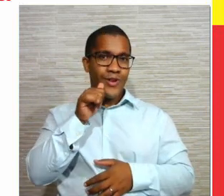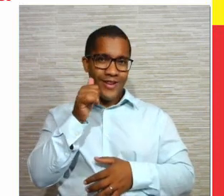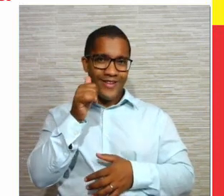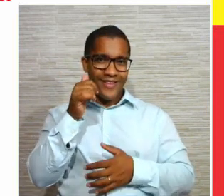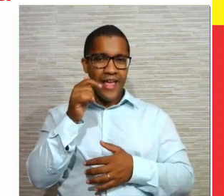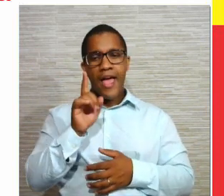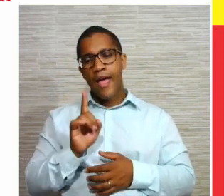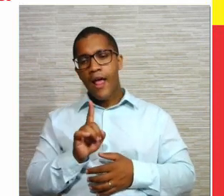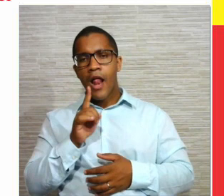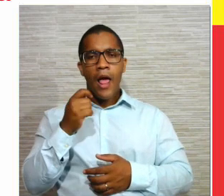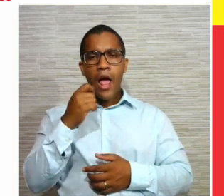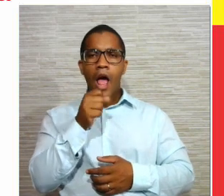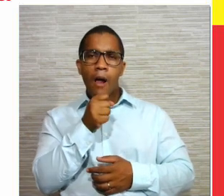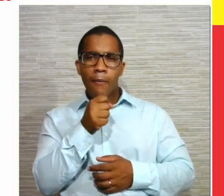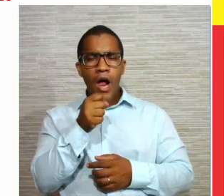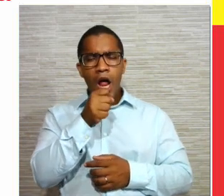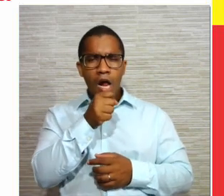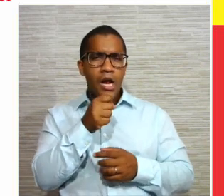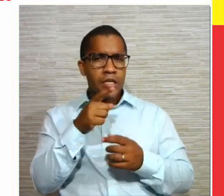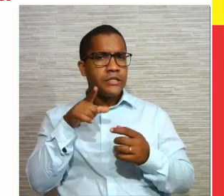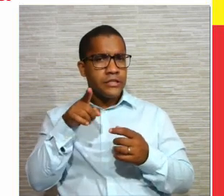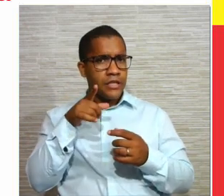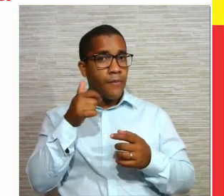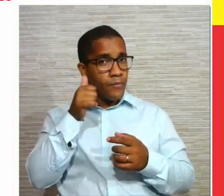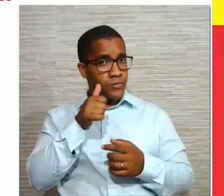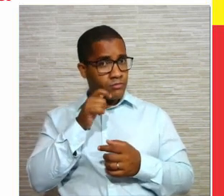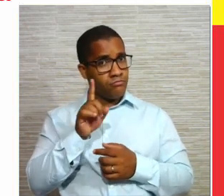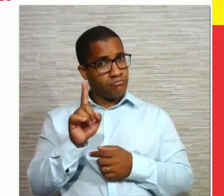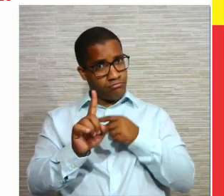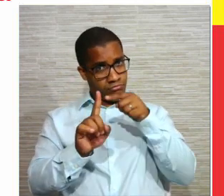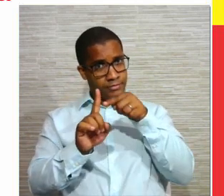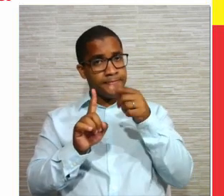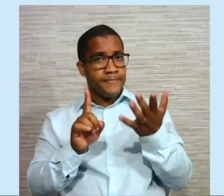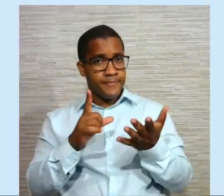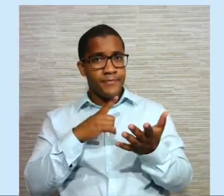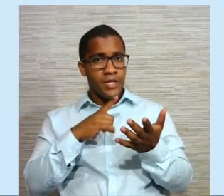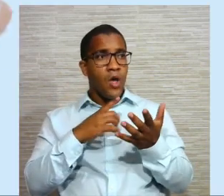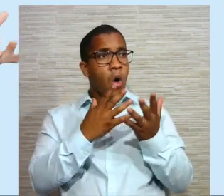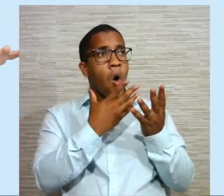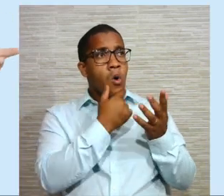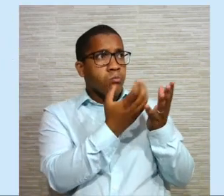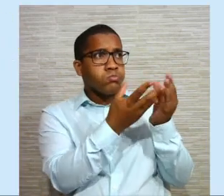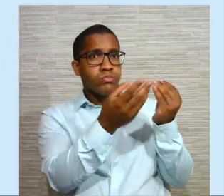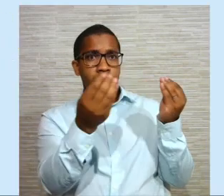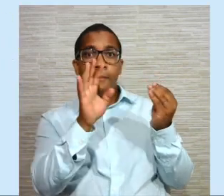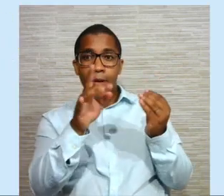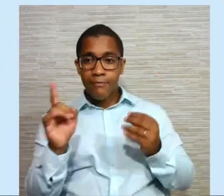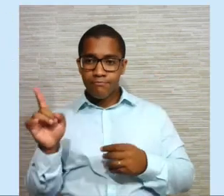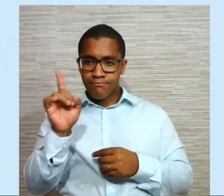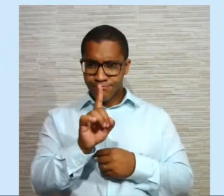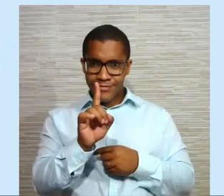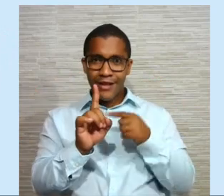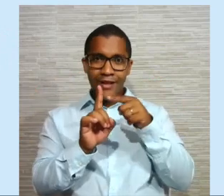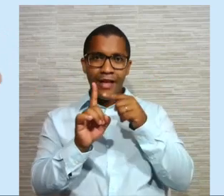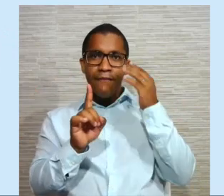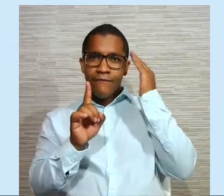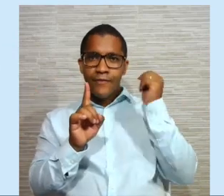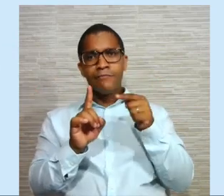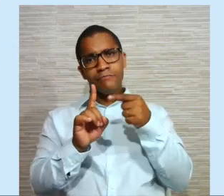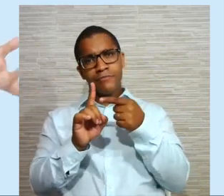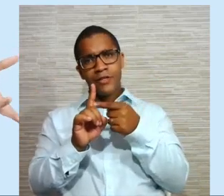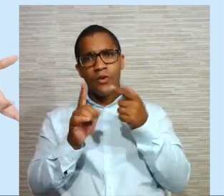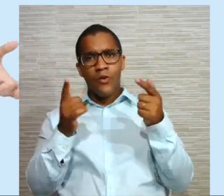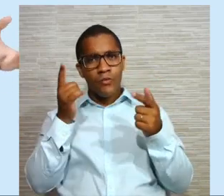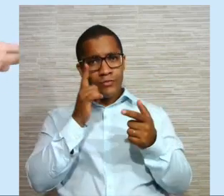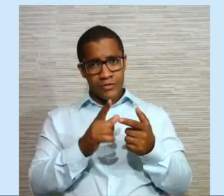vocalista mulher, né, que também é importante destacar, né, no meio de tantos homens, apareceu uma grande cantora também com a